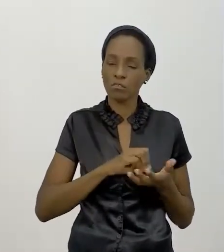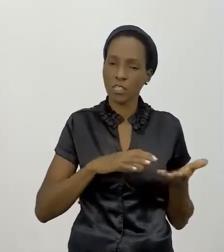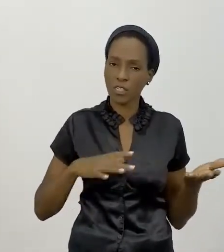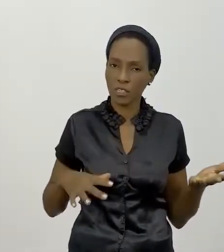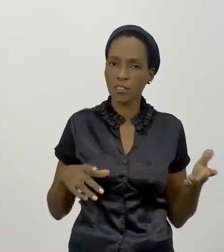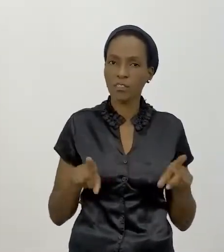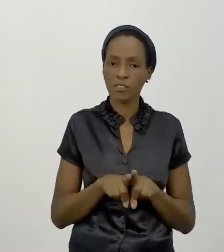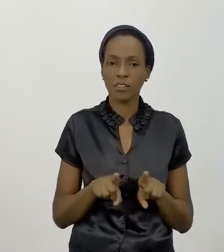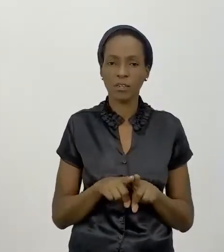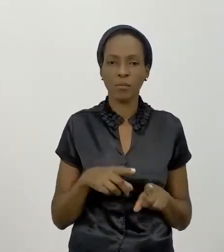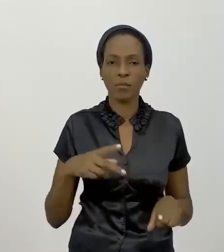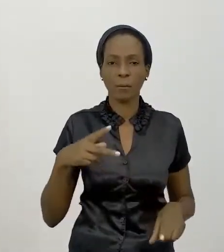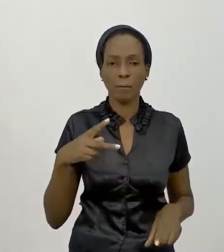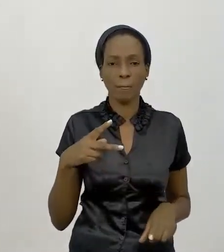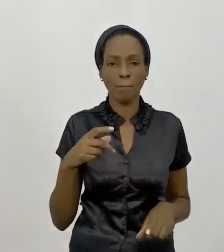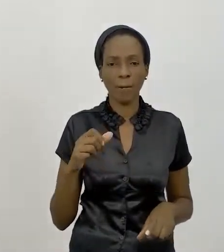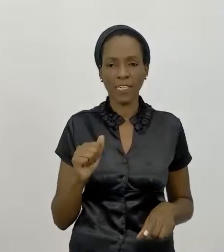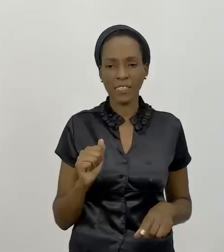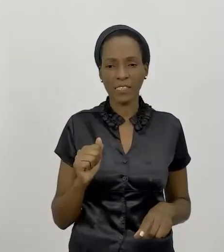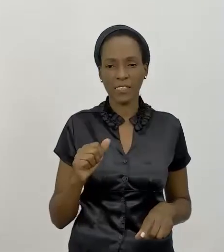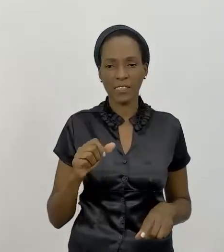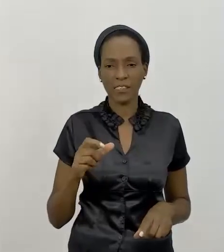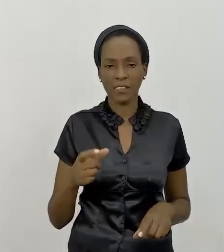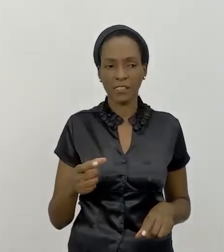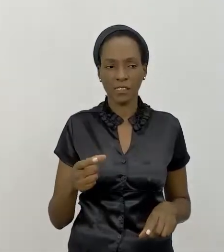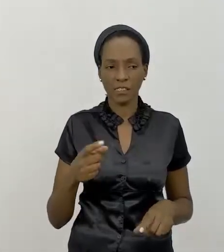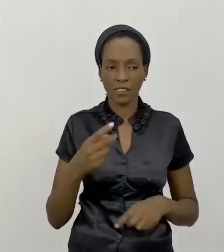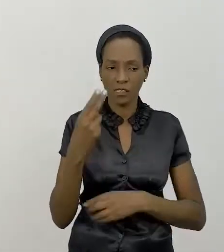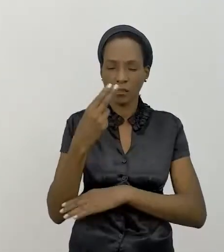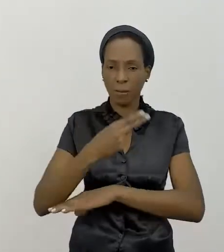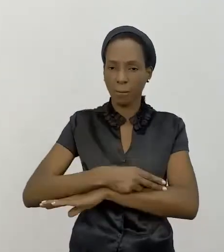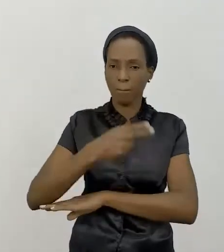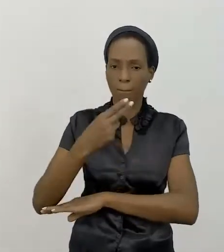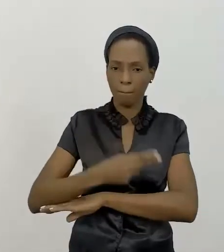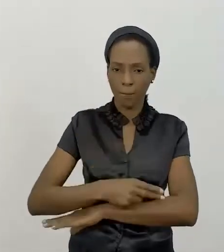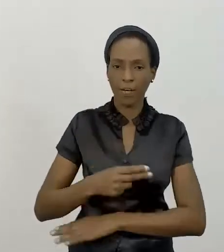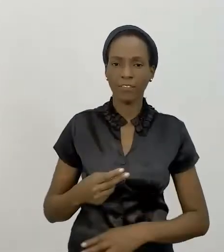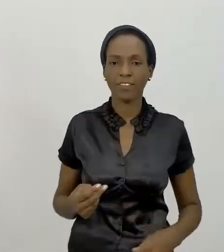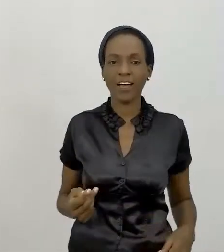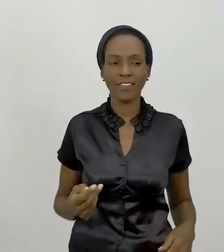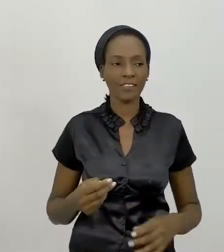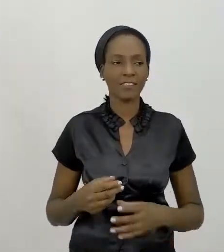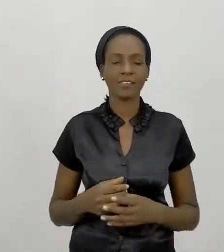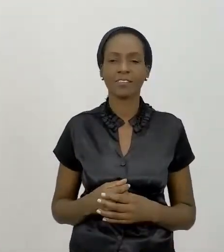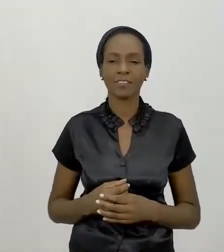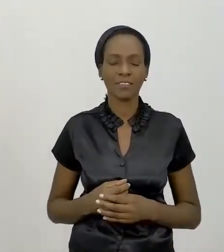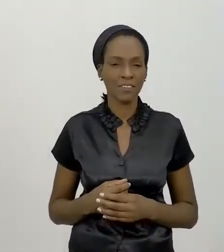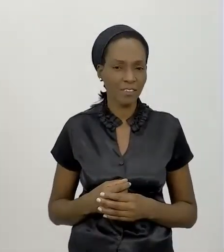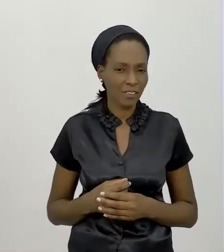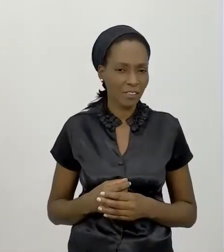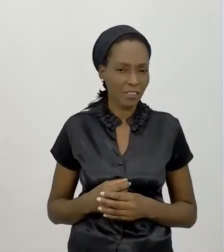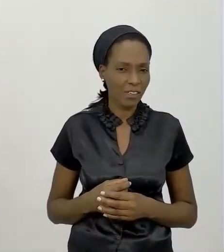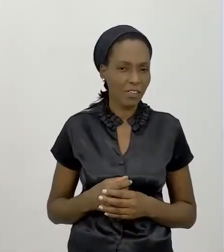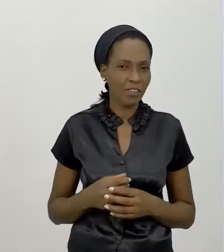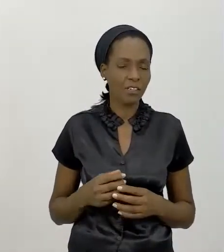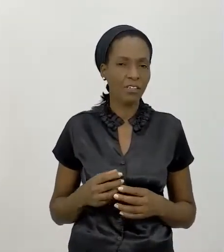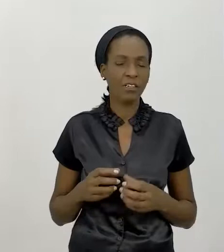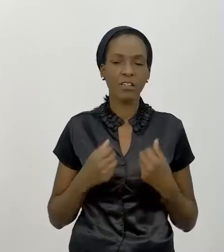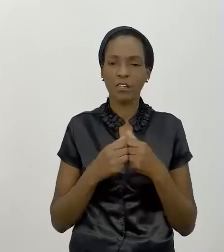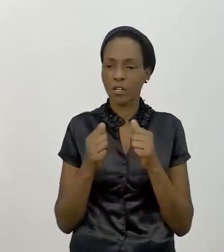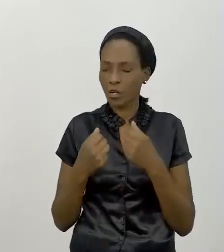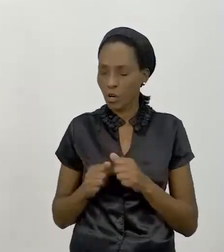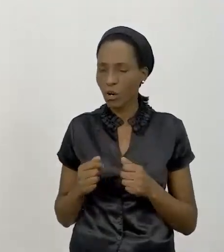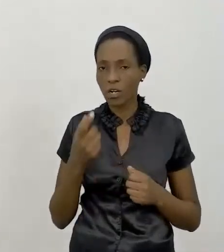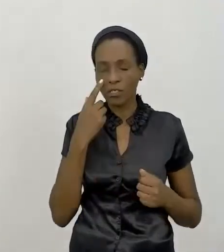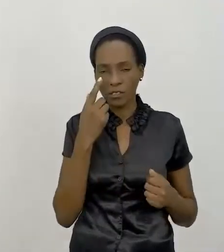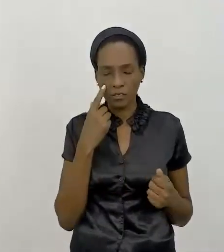no táxi, né? Você paga um valor para entrar no táxi e depois a cada quilômetro que passa a gente vai aumentando o